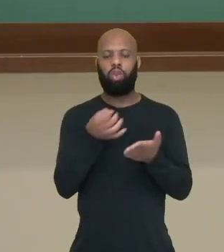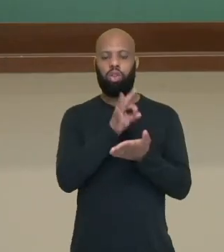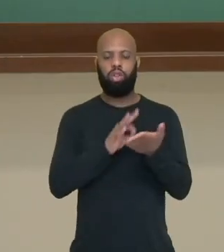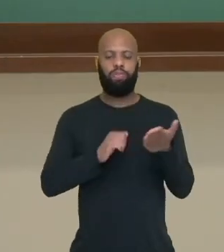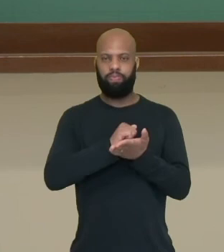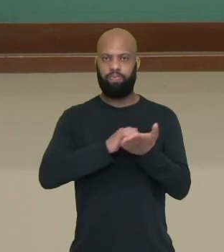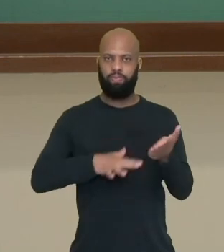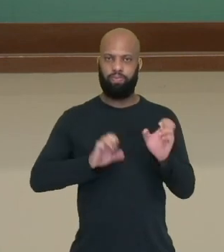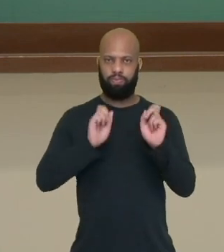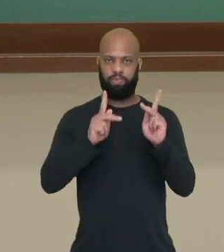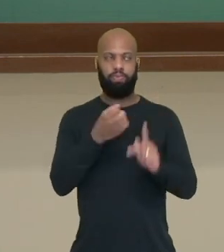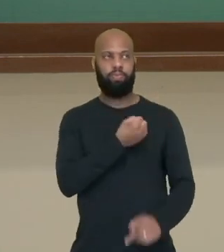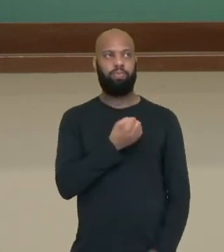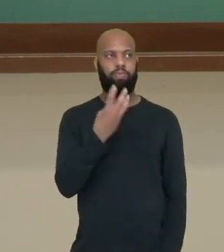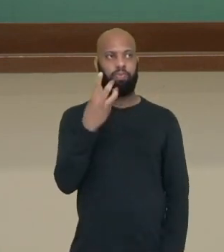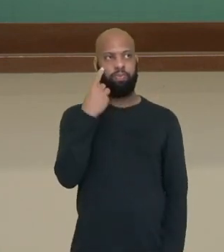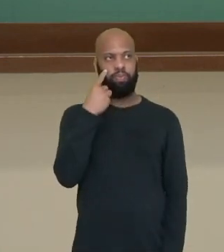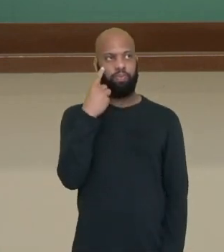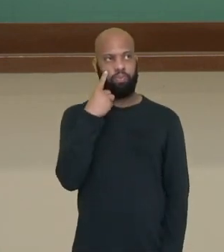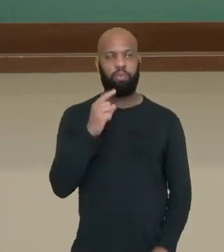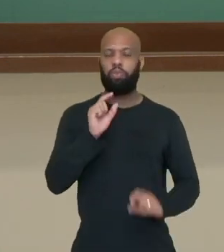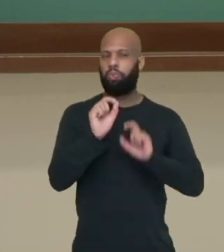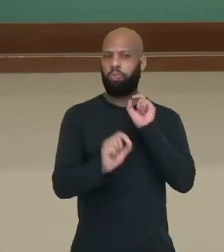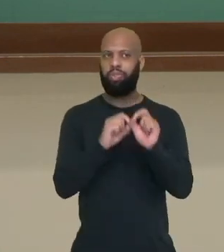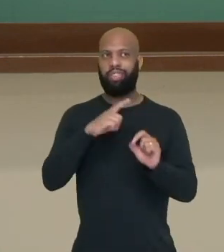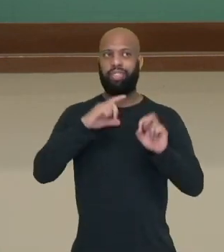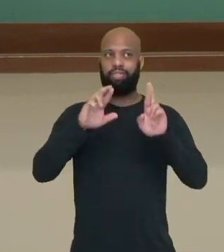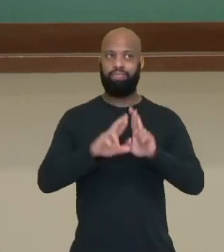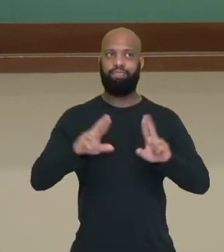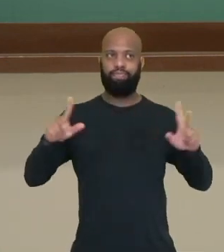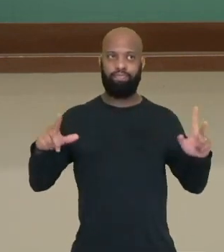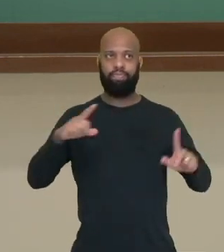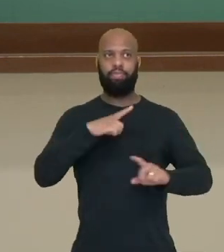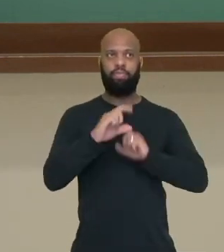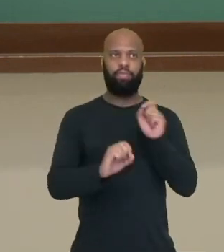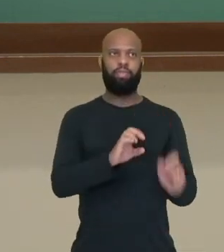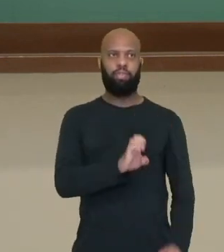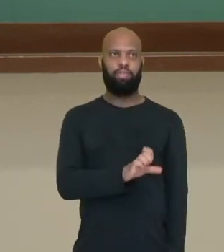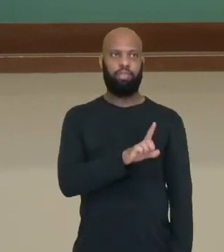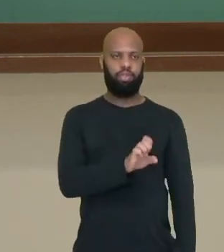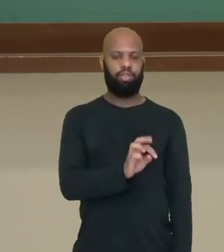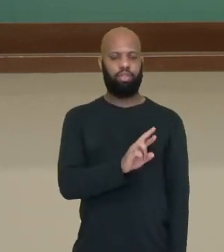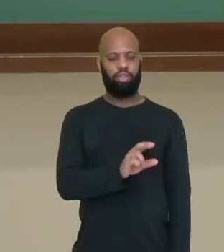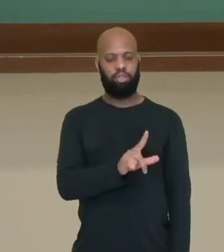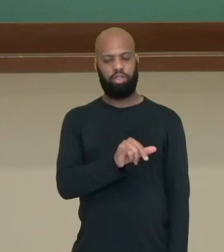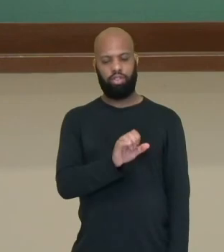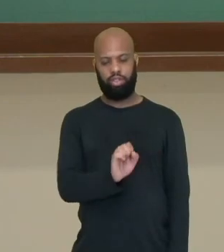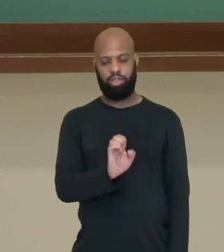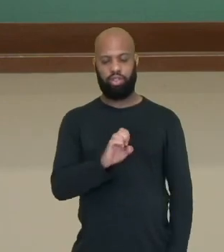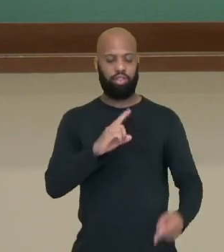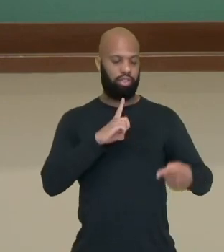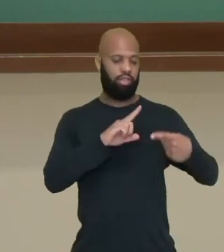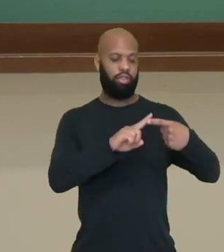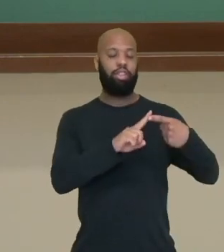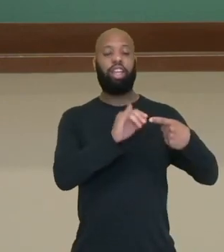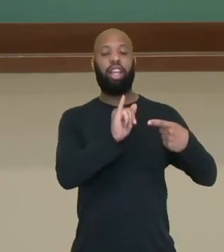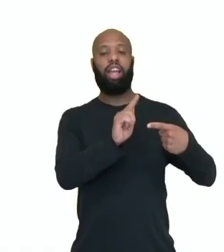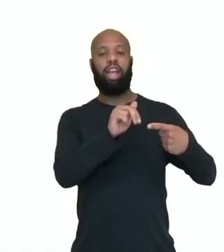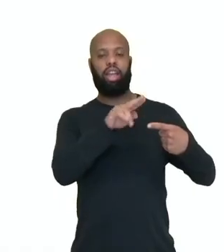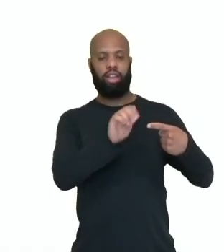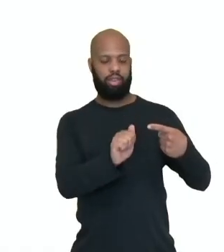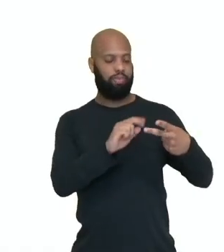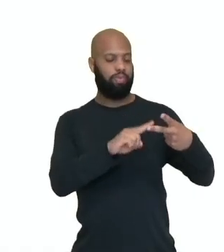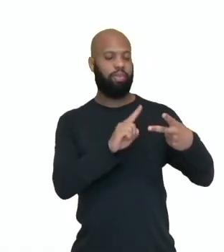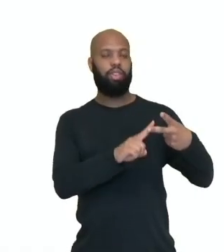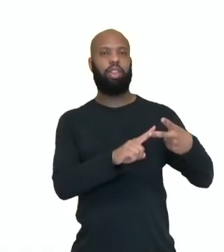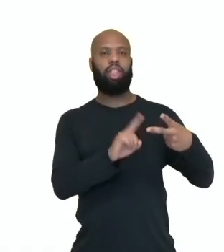Correção da atividade 3, olha só. Quais as diferenças entre a eletrólise ígnea e a eletrólise aquosa? Então vamos lá.